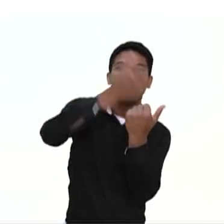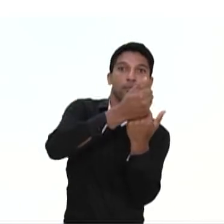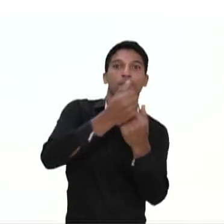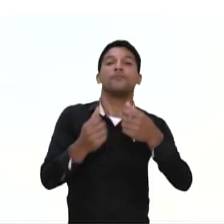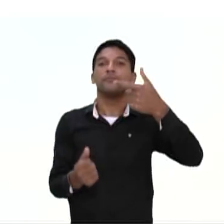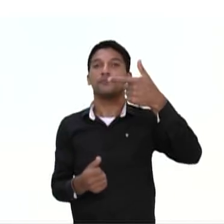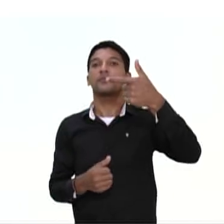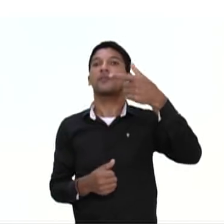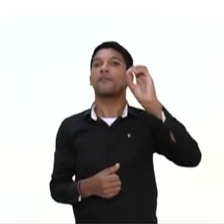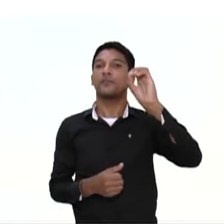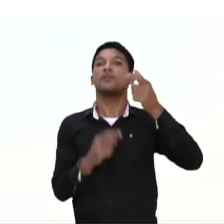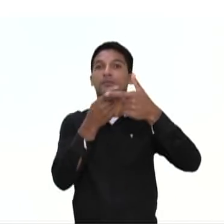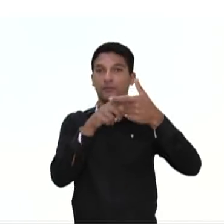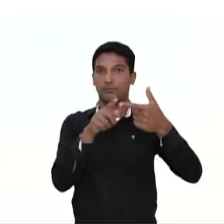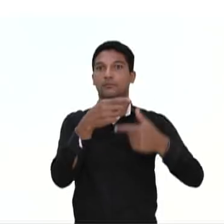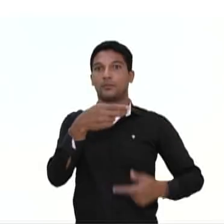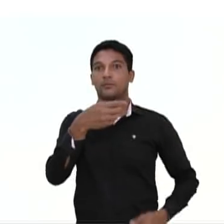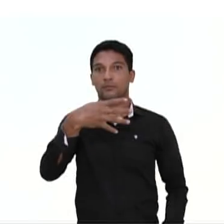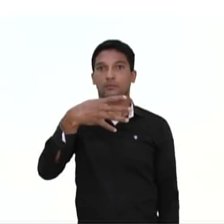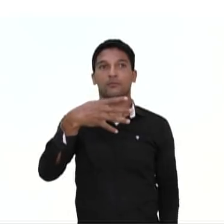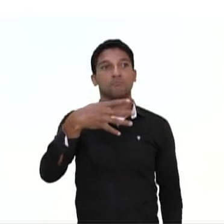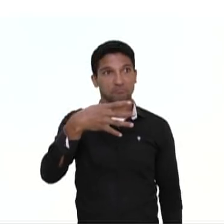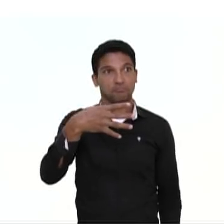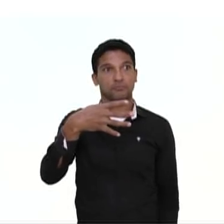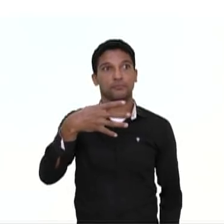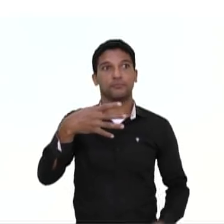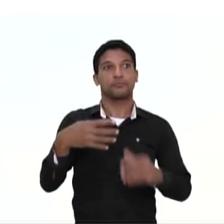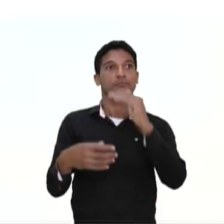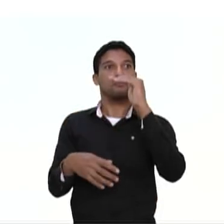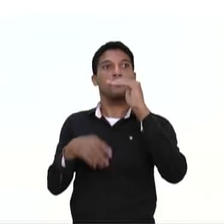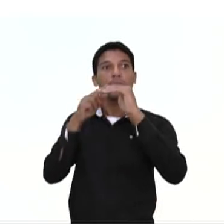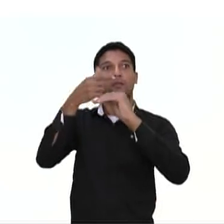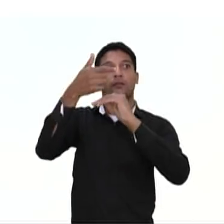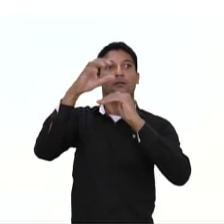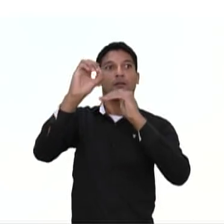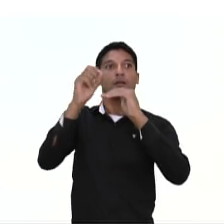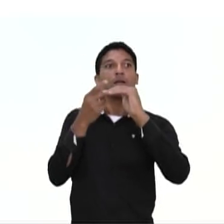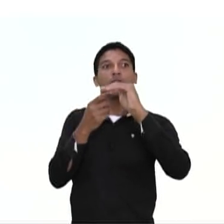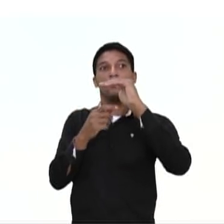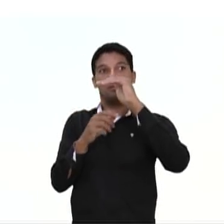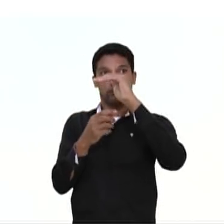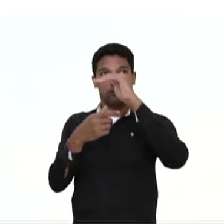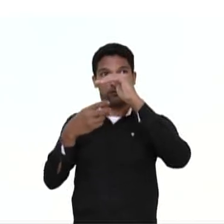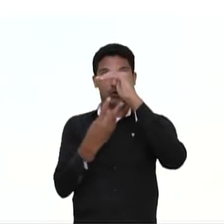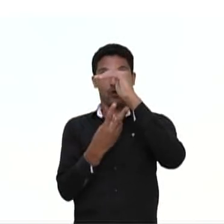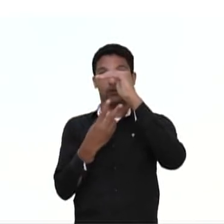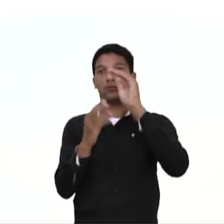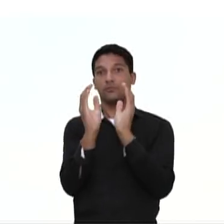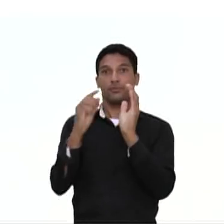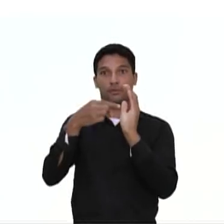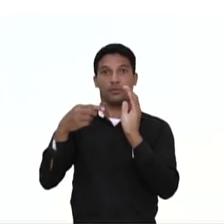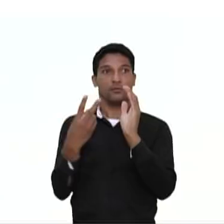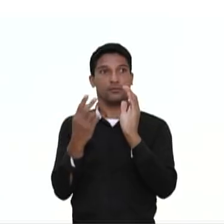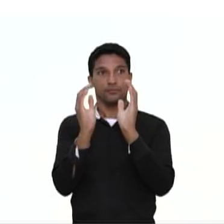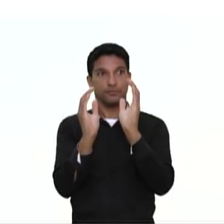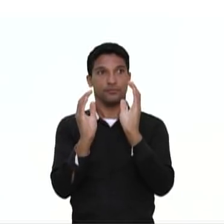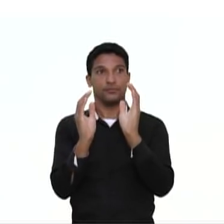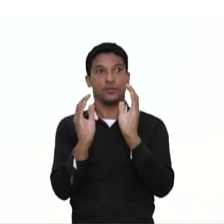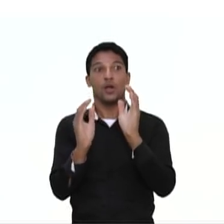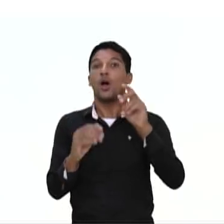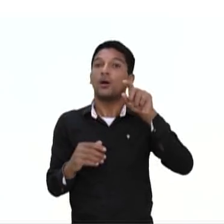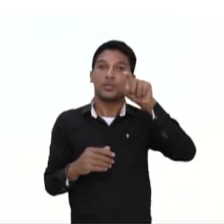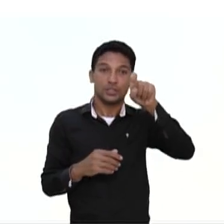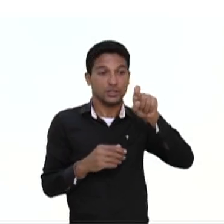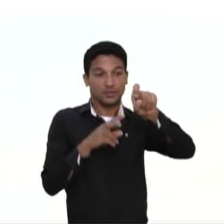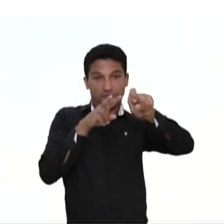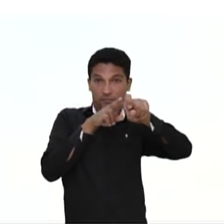20 / - 4 - 4 x 2 x - 2 2012 - 4 -5 x do vértice